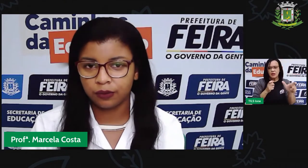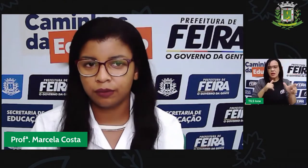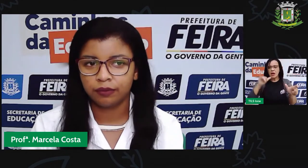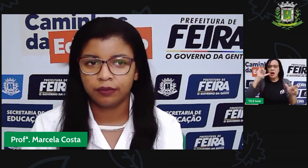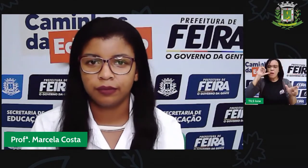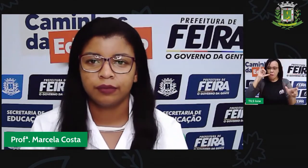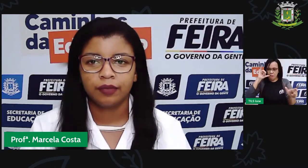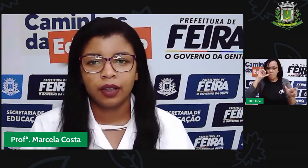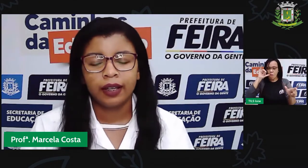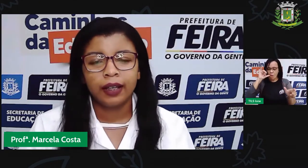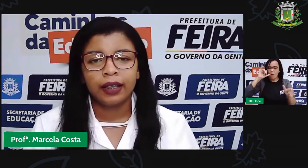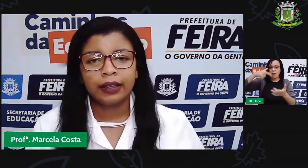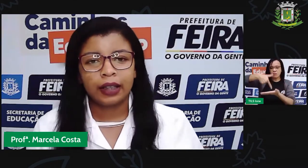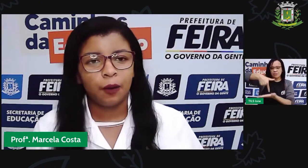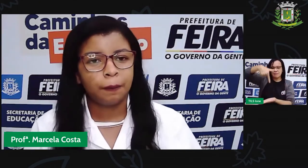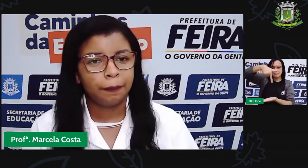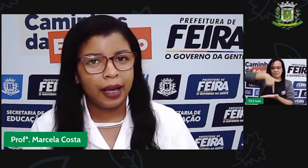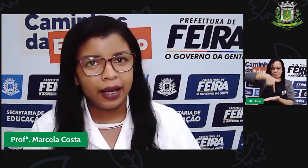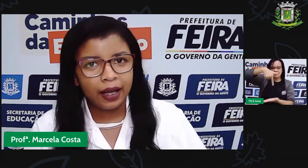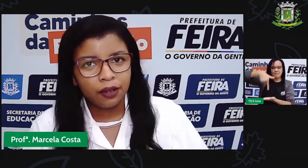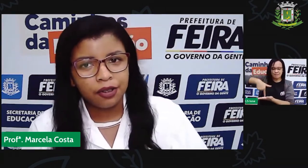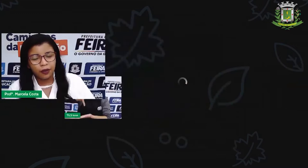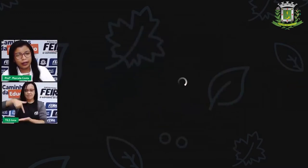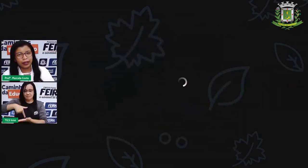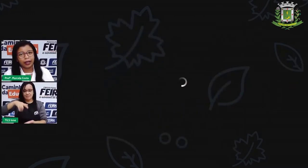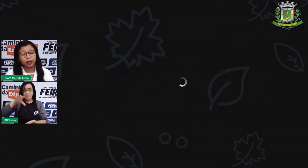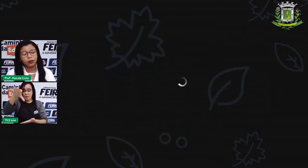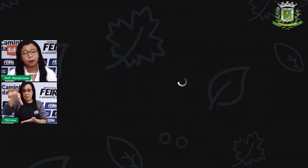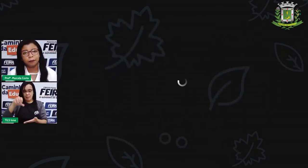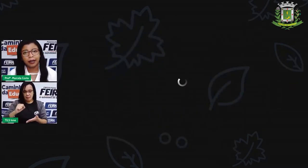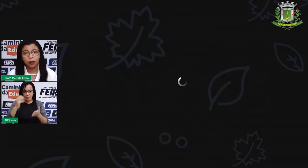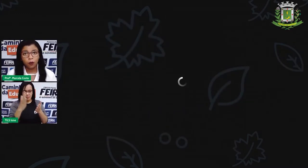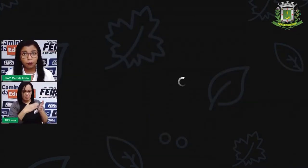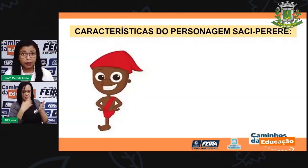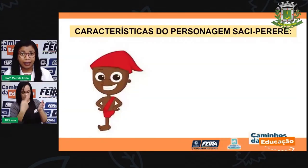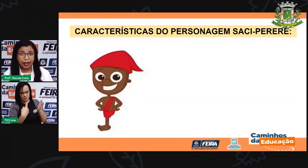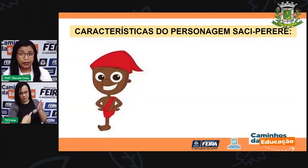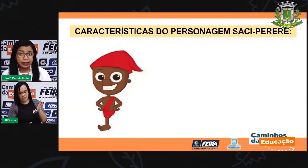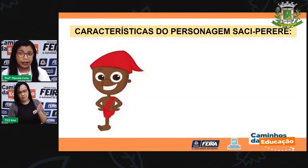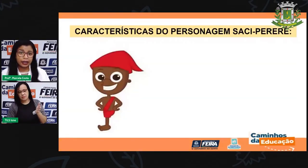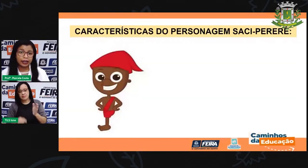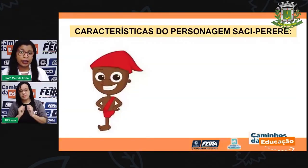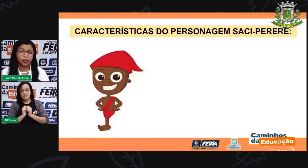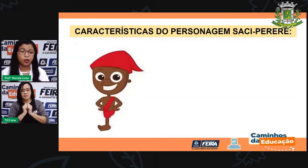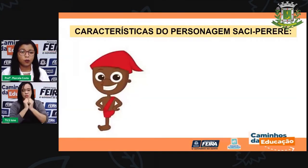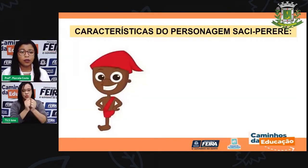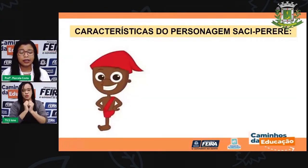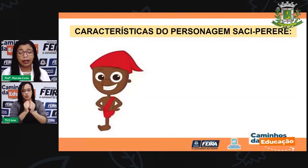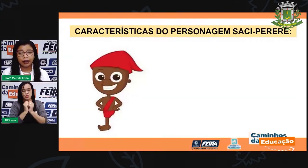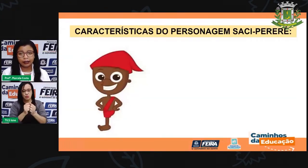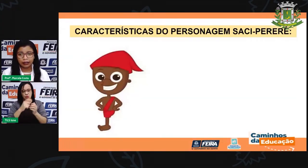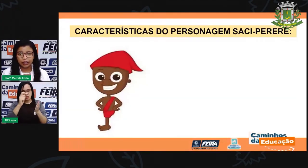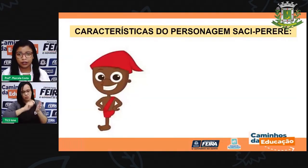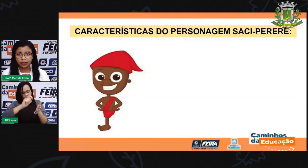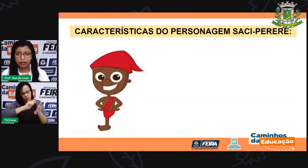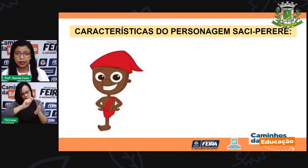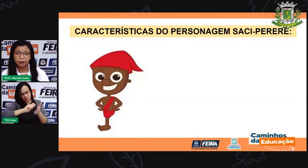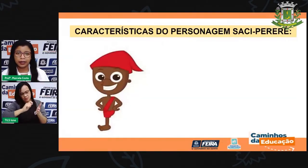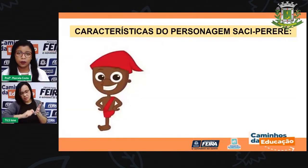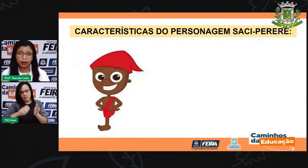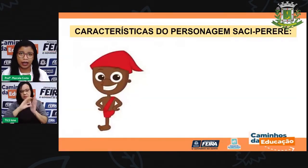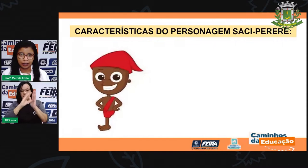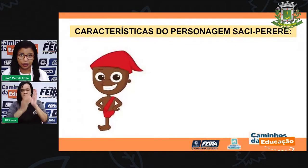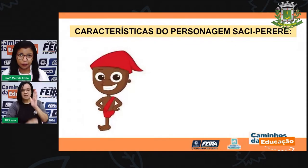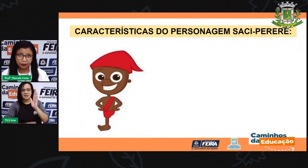folclórico. Então, pega aí o seu caderno para acompanhar a escrita de algumas características